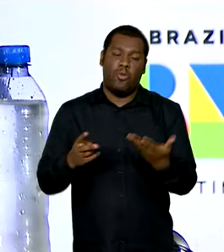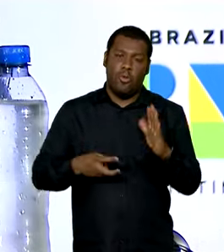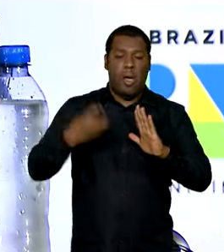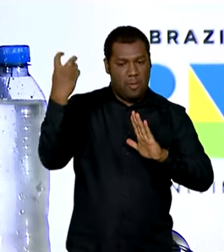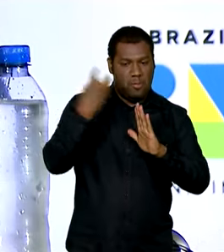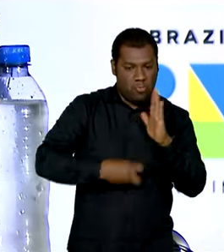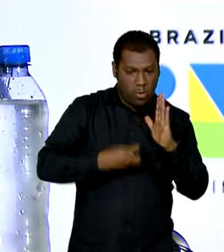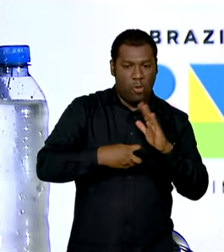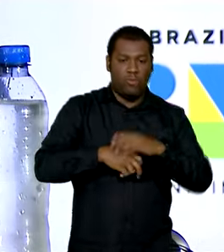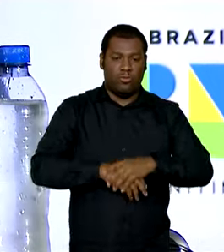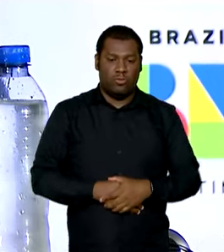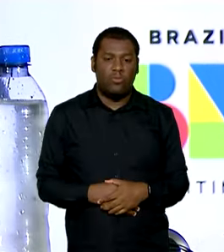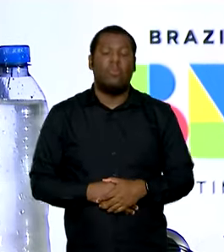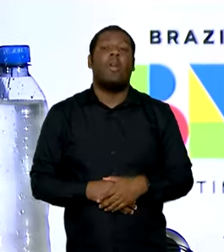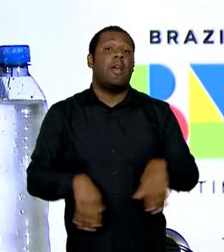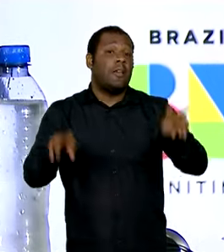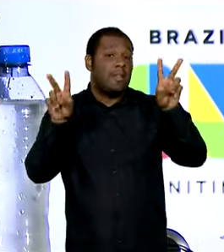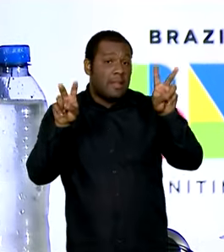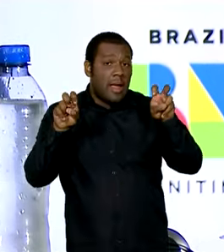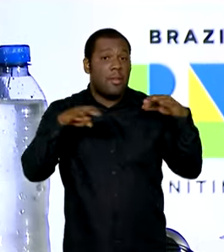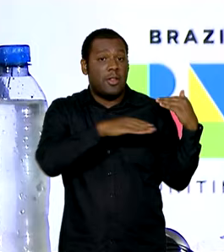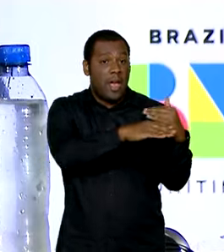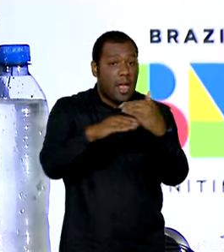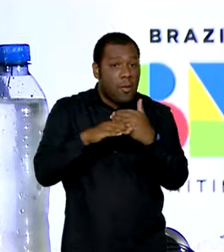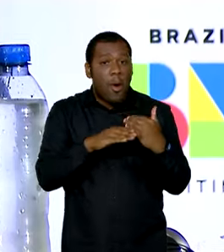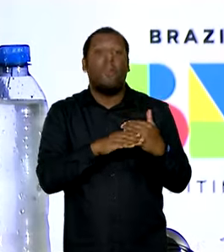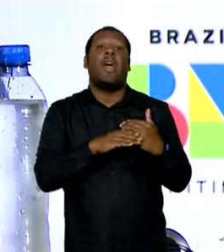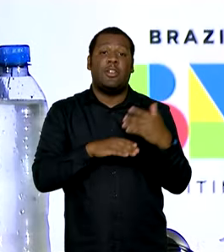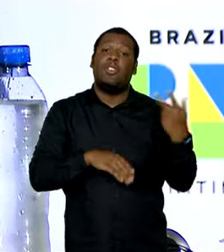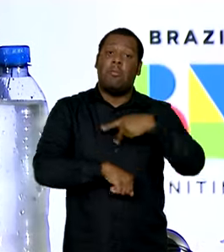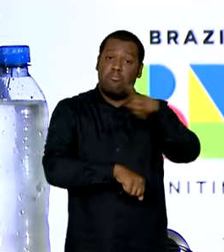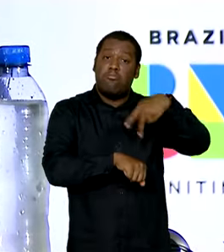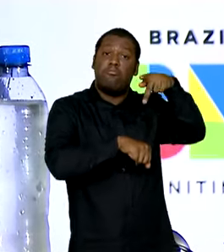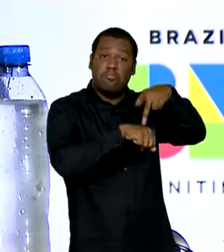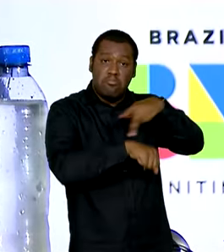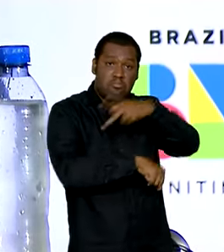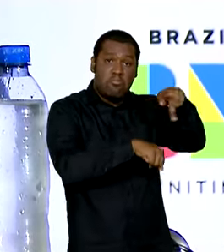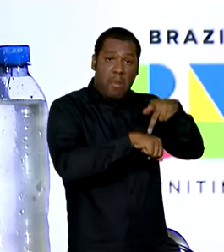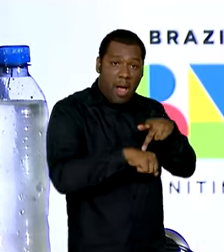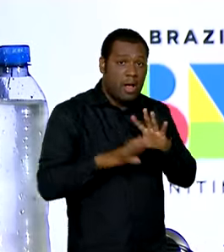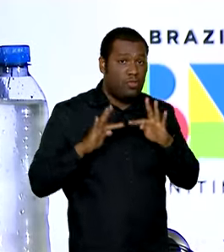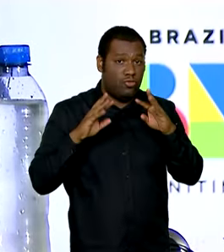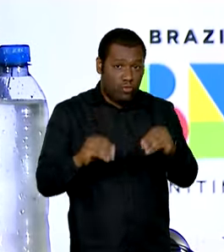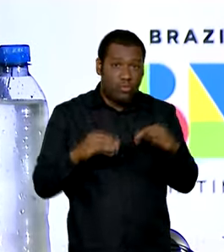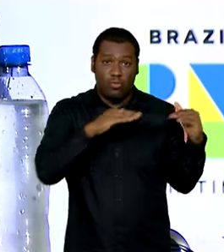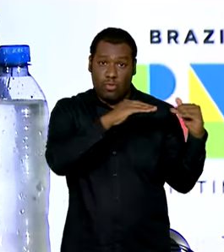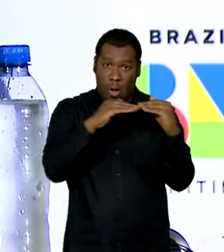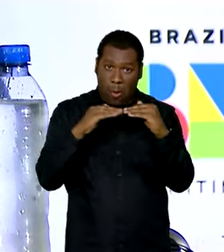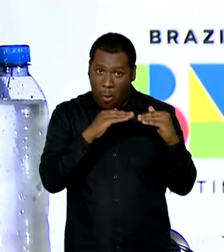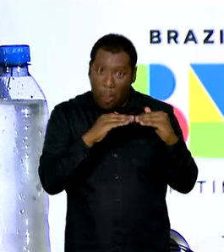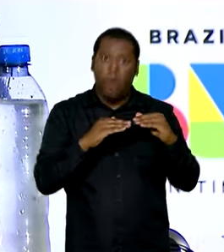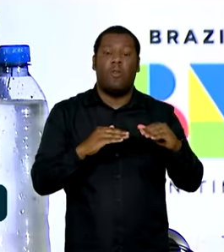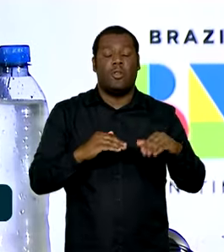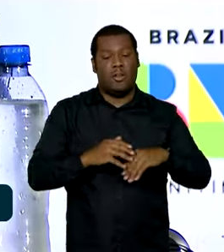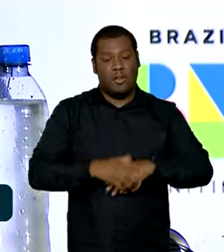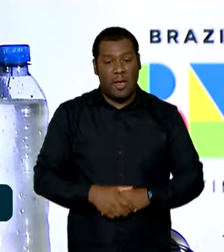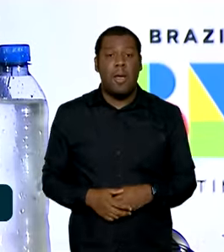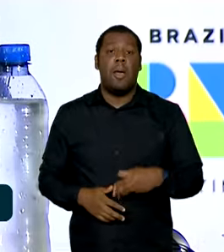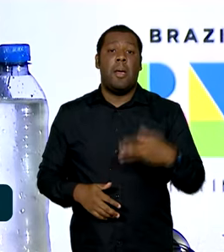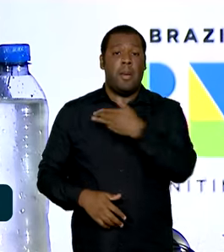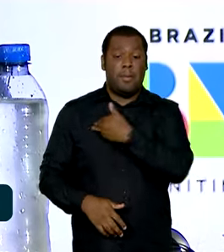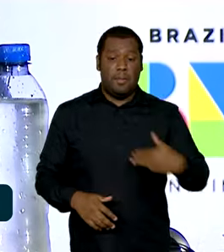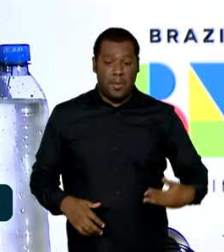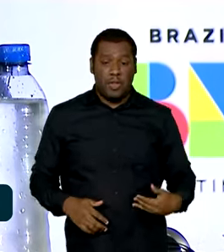foi muito valorizado, especialmente valorizado, uma preocupação grande dos 20 ministros